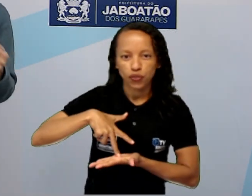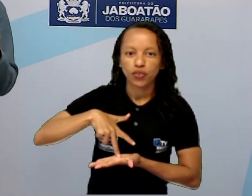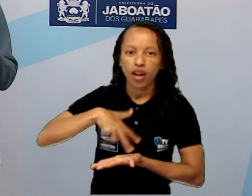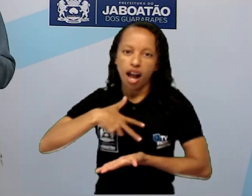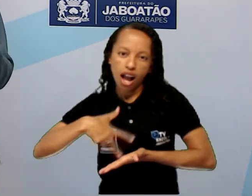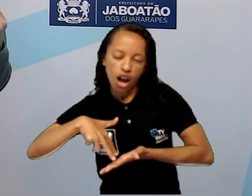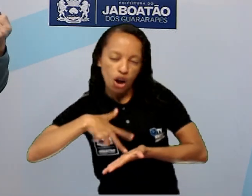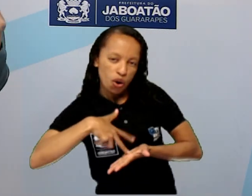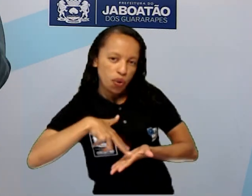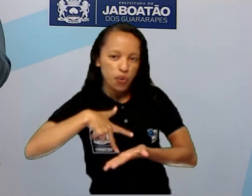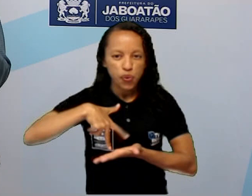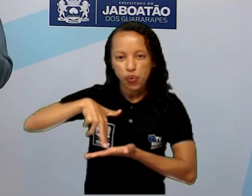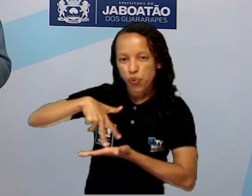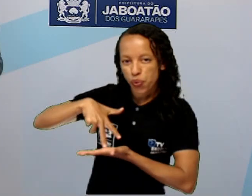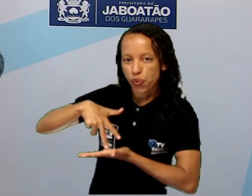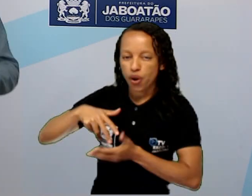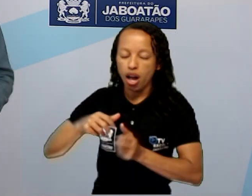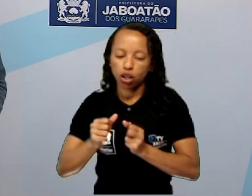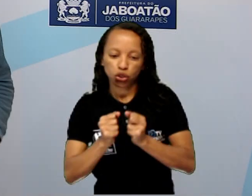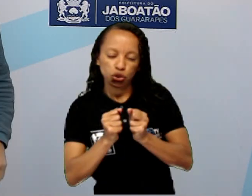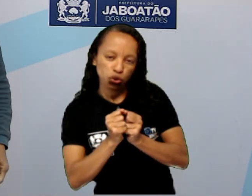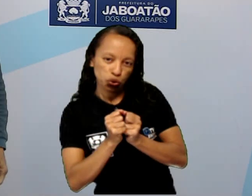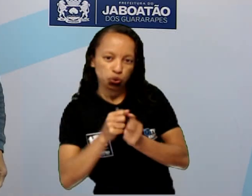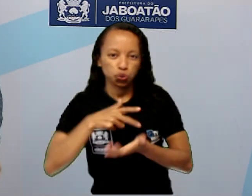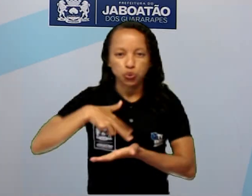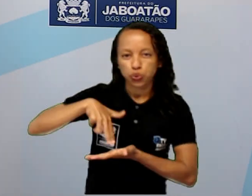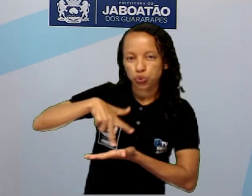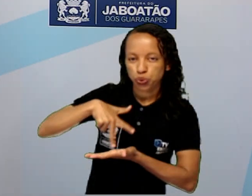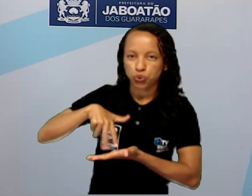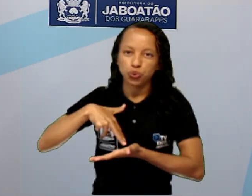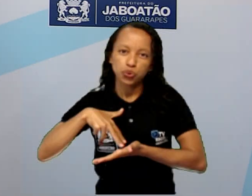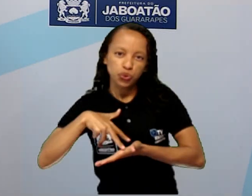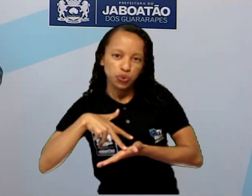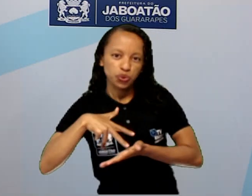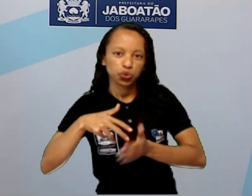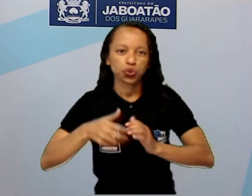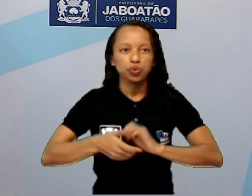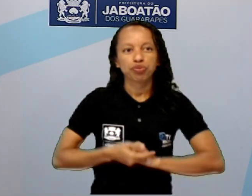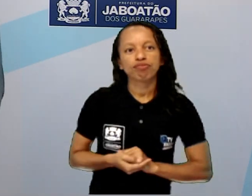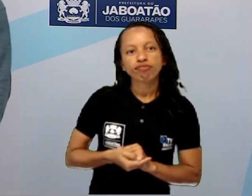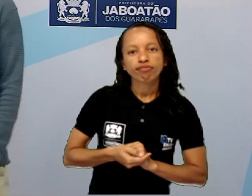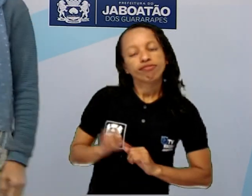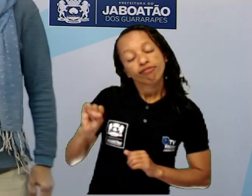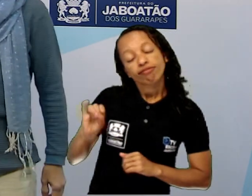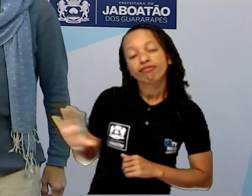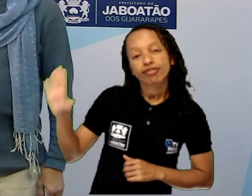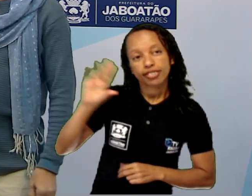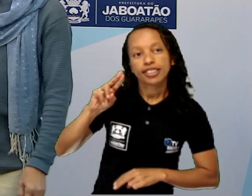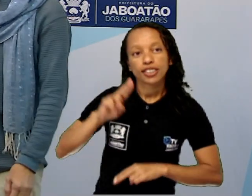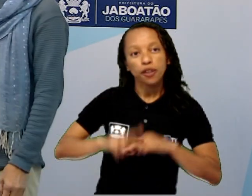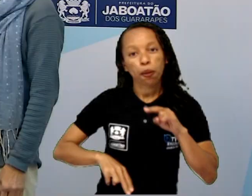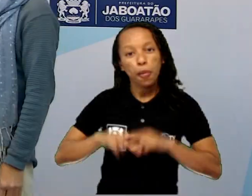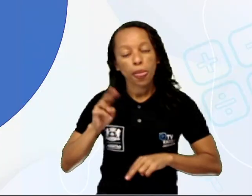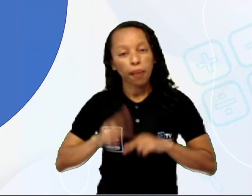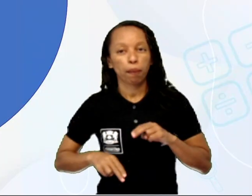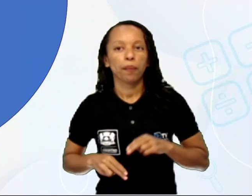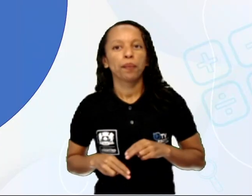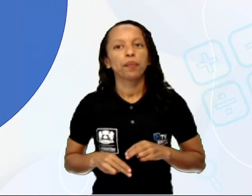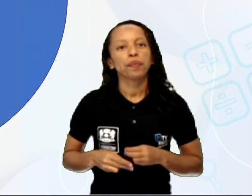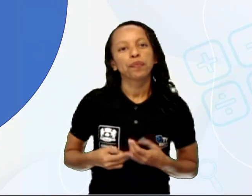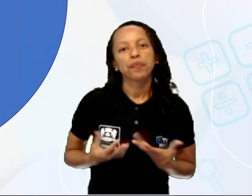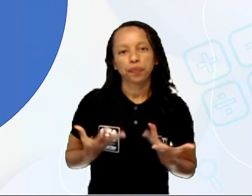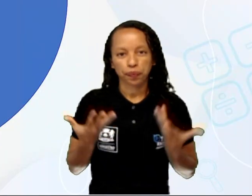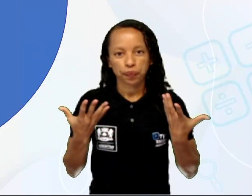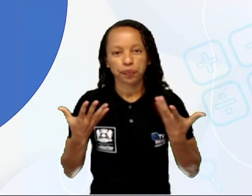sendo dançada em pares, é uma dança coletiva, ok? Então a gente tem as imagens do São João. E o último ciclo da